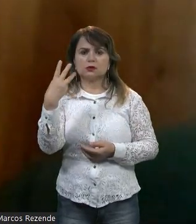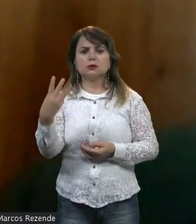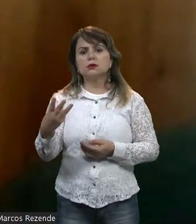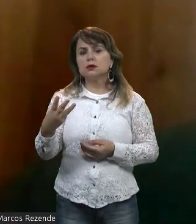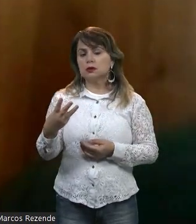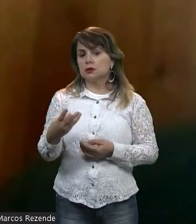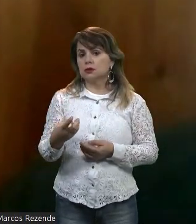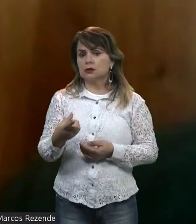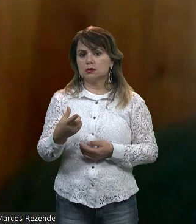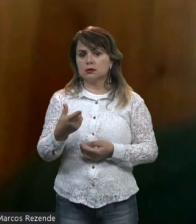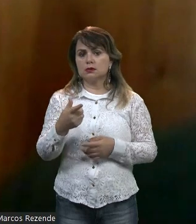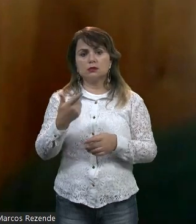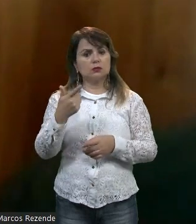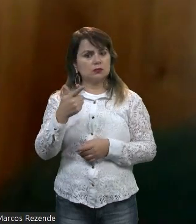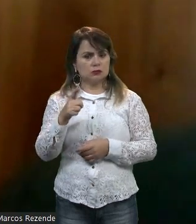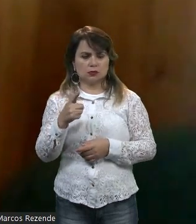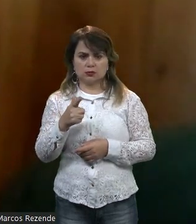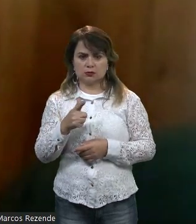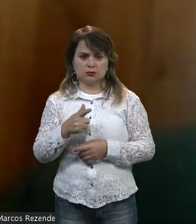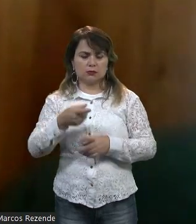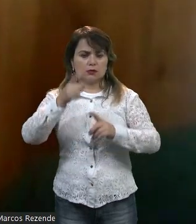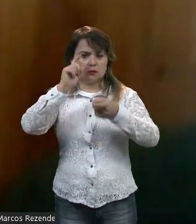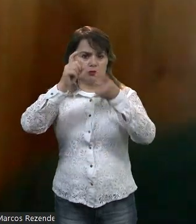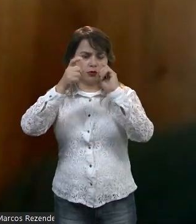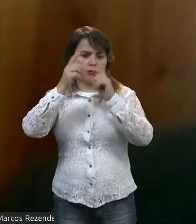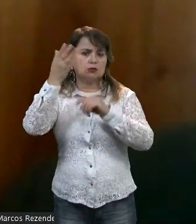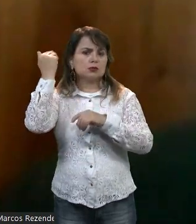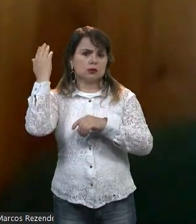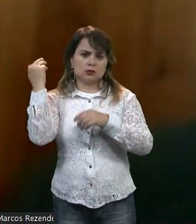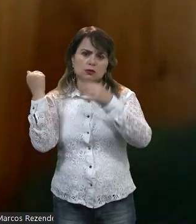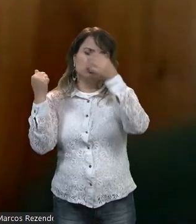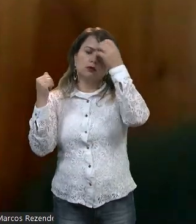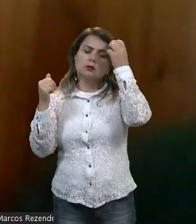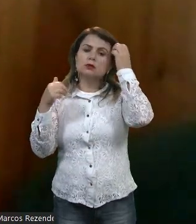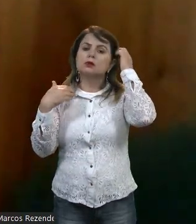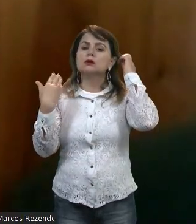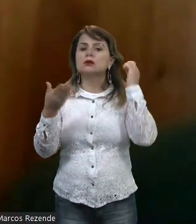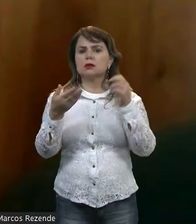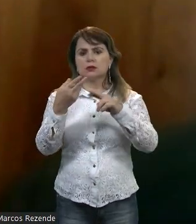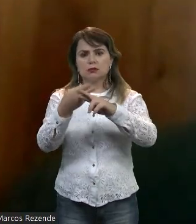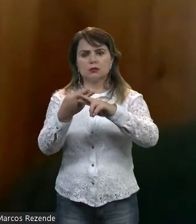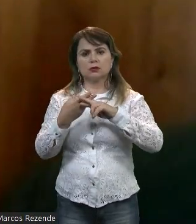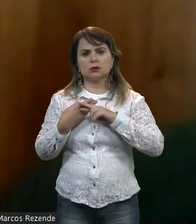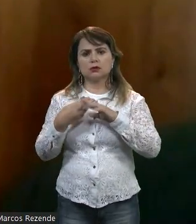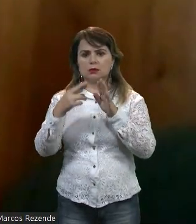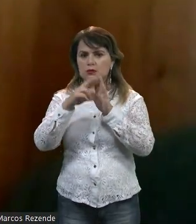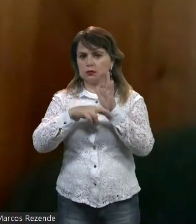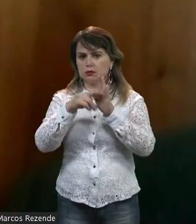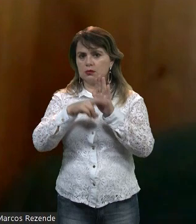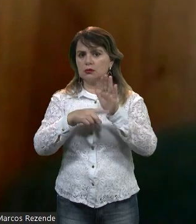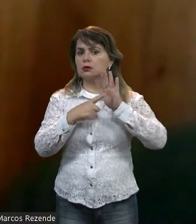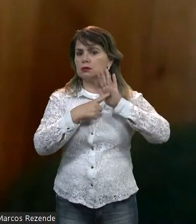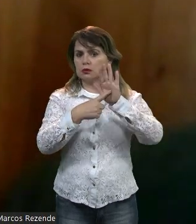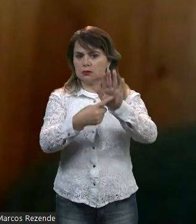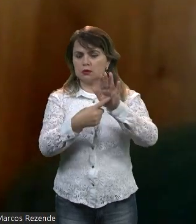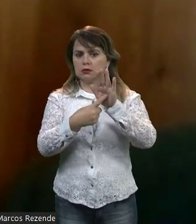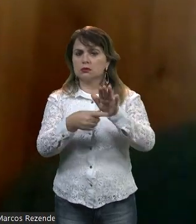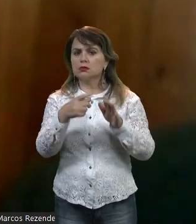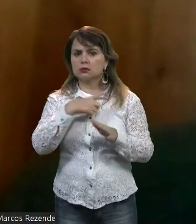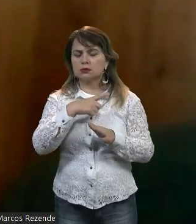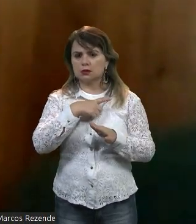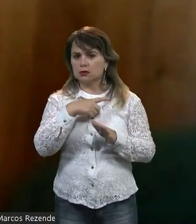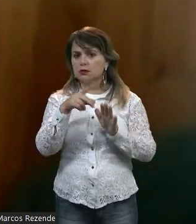nós não tivemos expediente, nem pequeno expediente, portanto, os requerimentos e as indicações que constam da